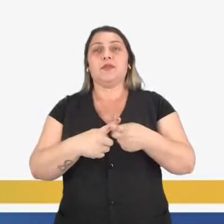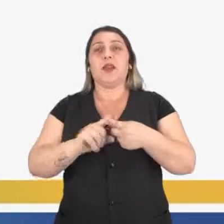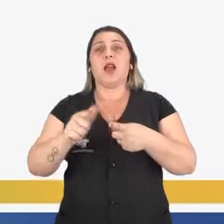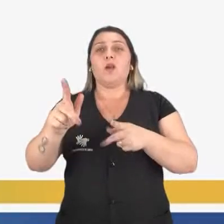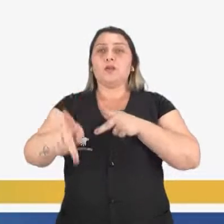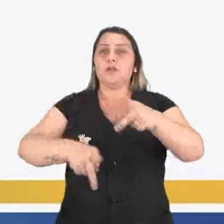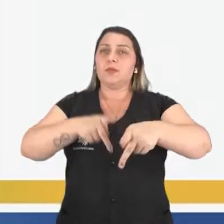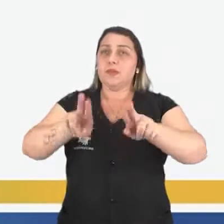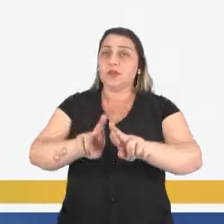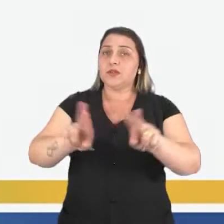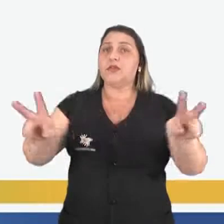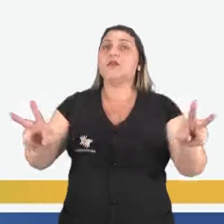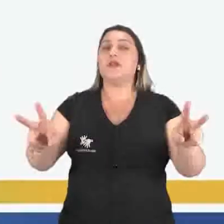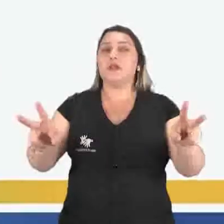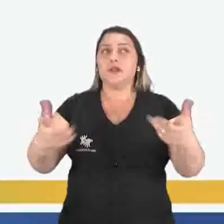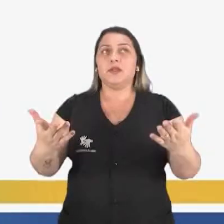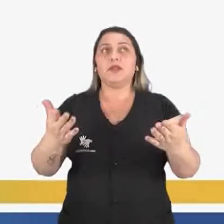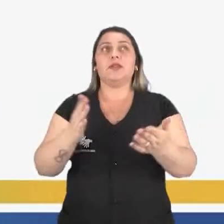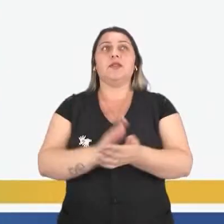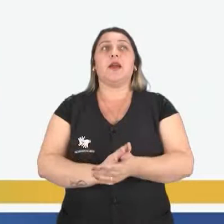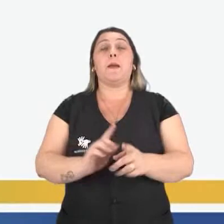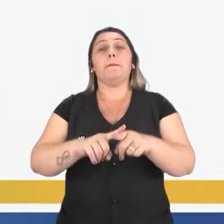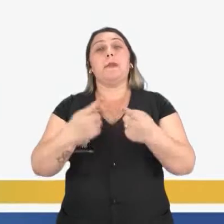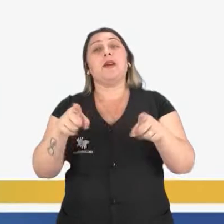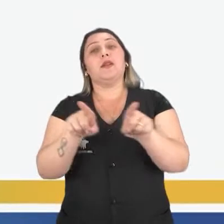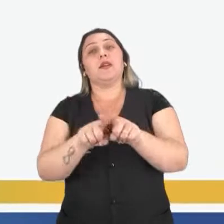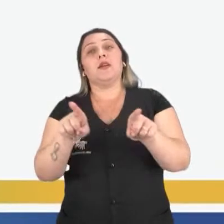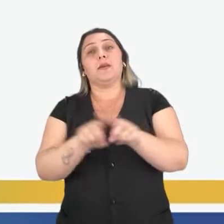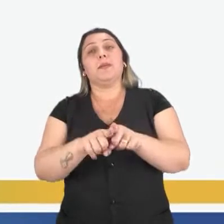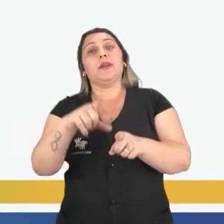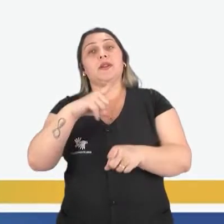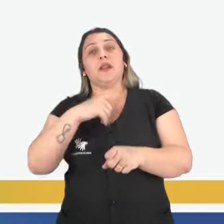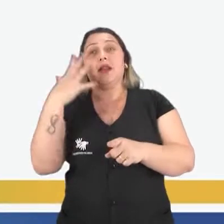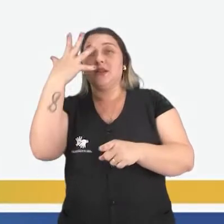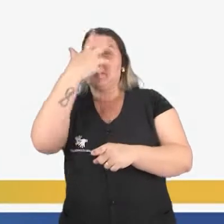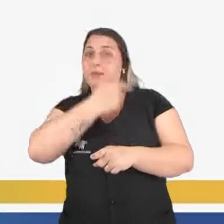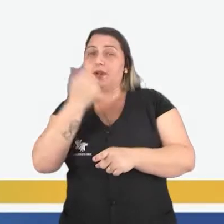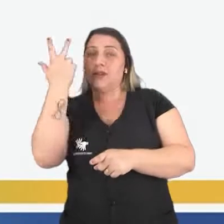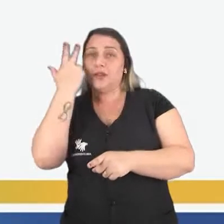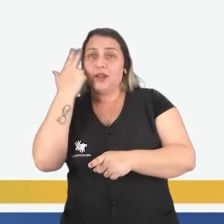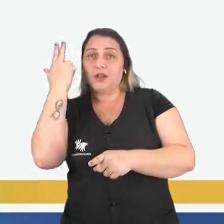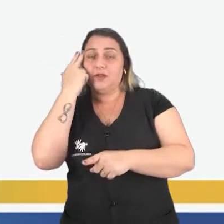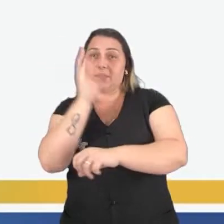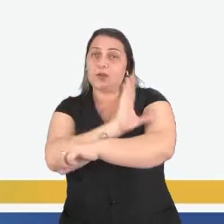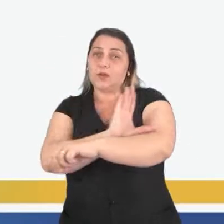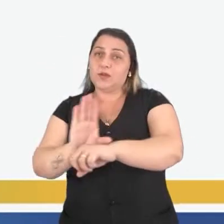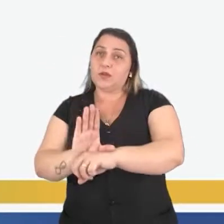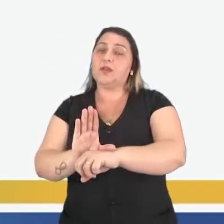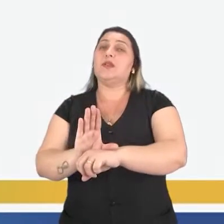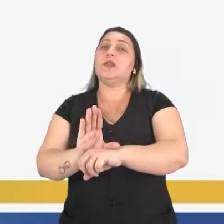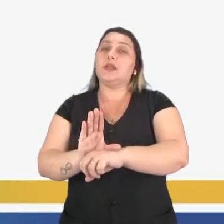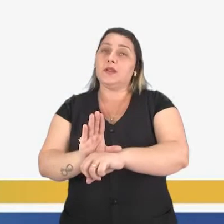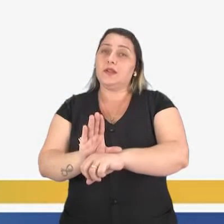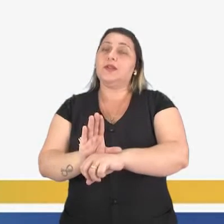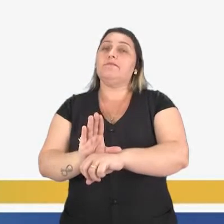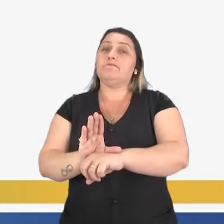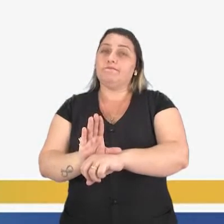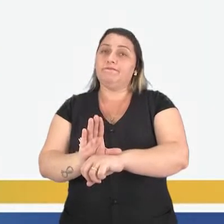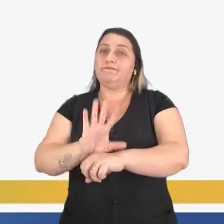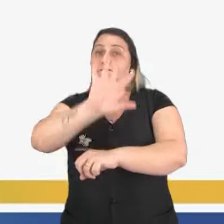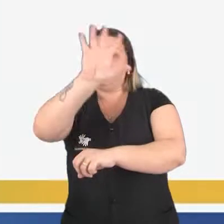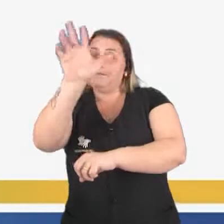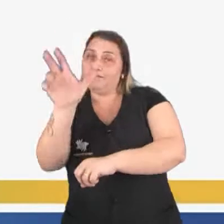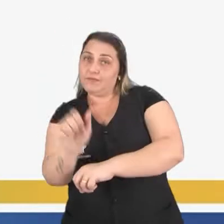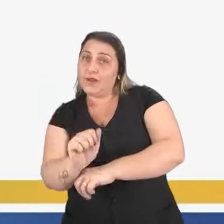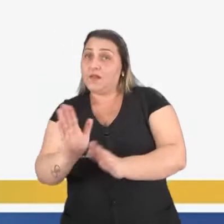outra população, é outro povo, mas nós podemos também ter as belezas naturais e culturais da África subsaariana,